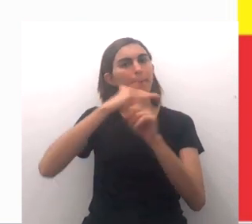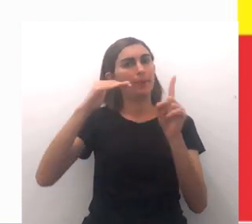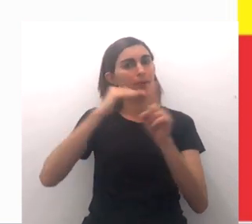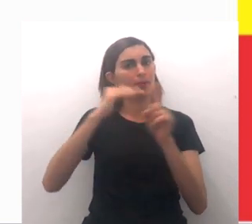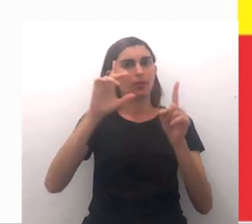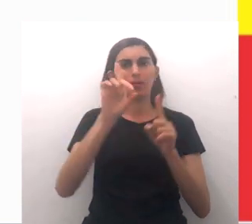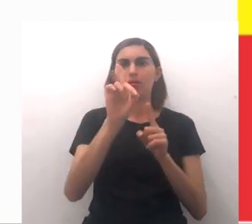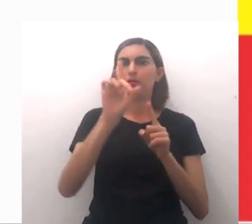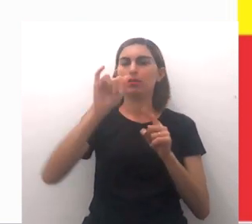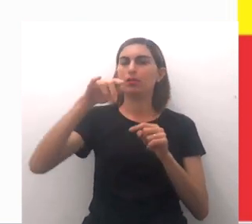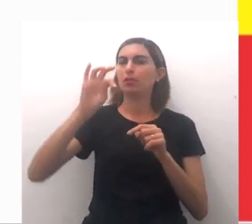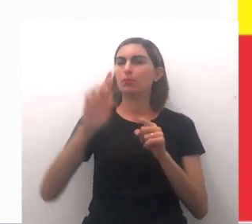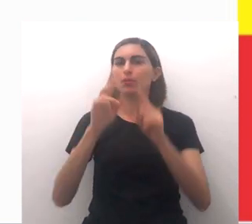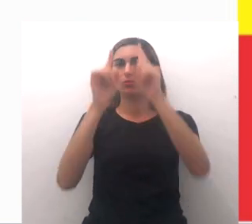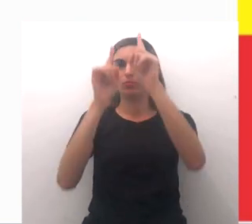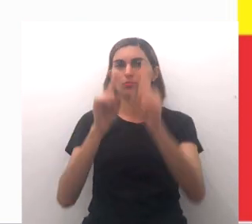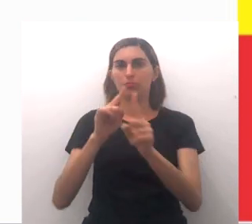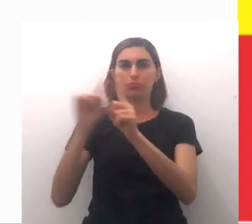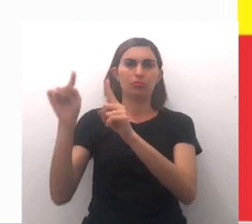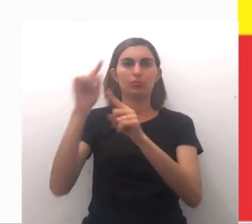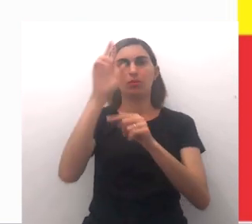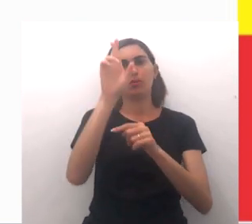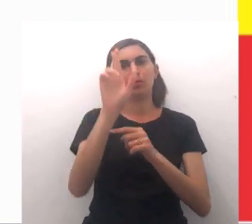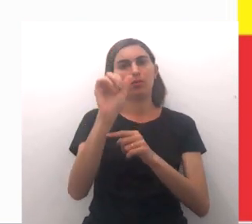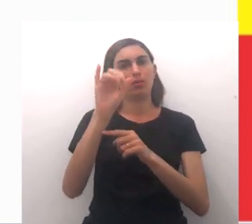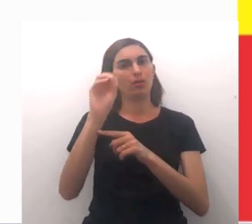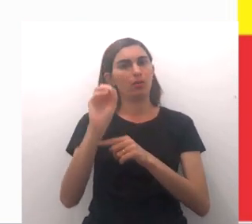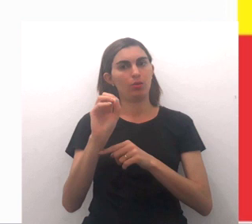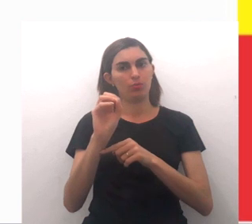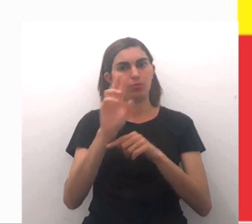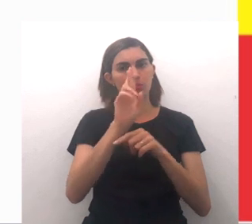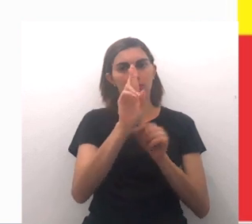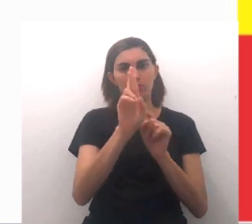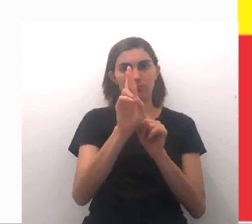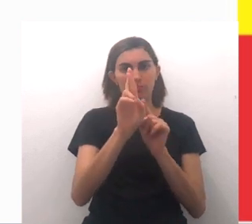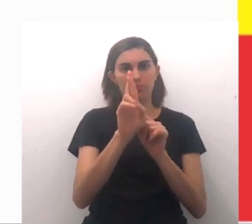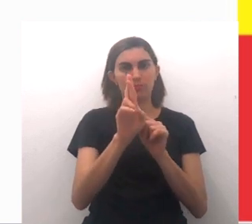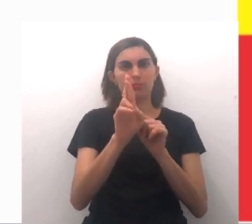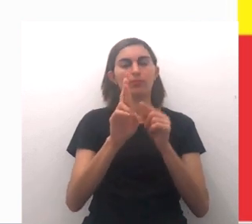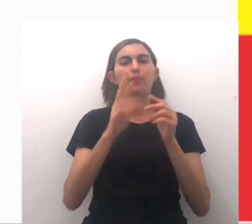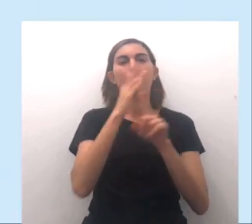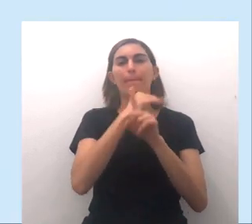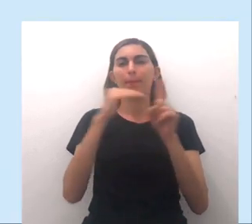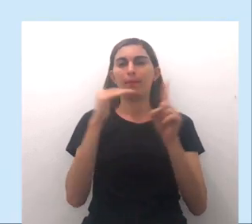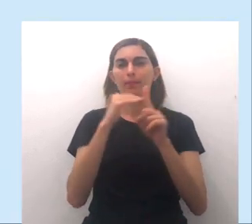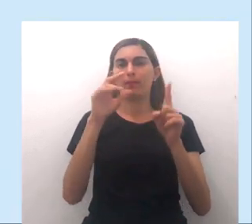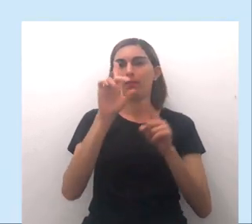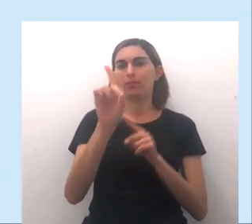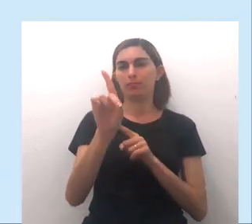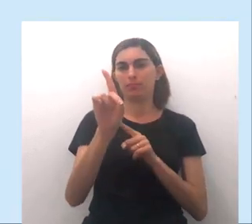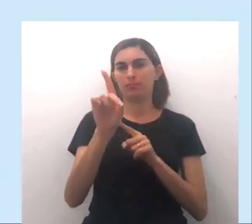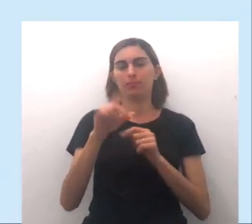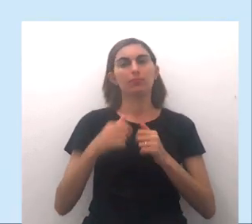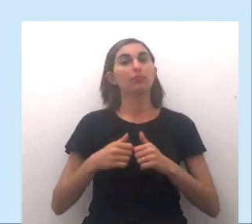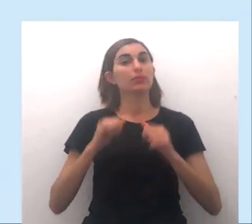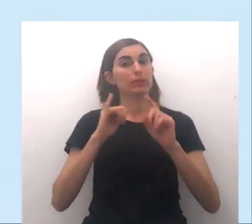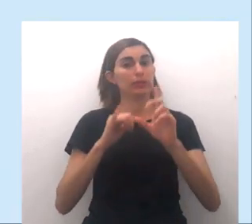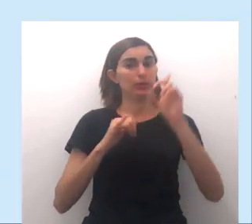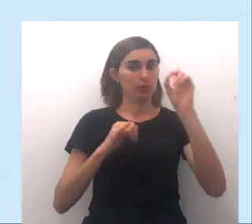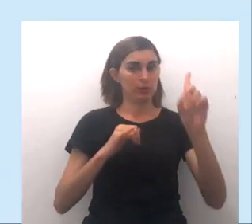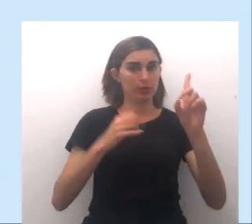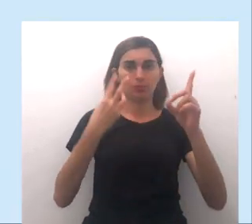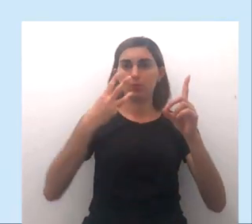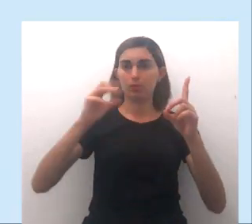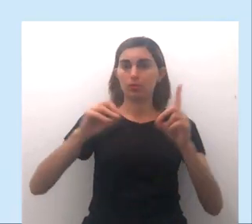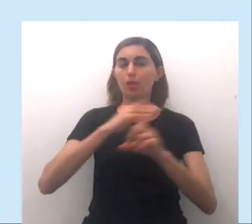diâmetro, nós teremos o raio. Beleza? Então, o raio é a metade do diâmetro. Se o diâmetro for 30, o